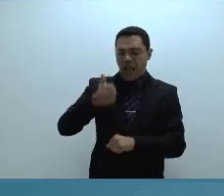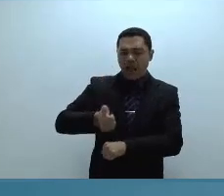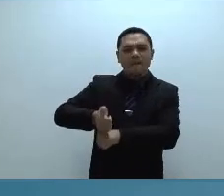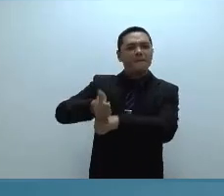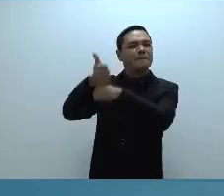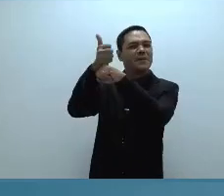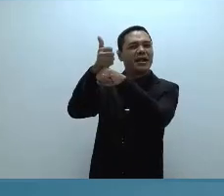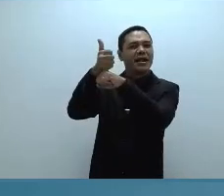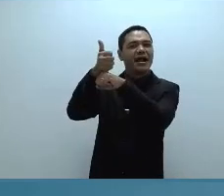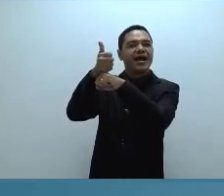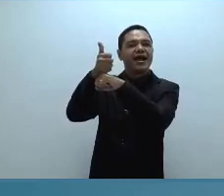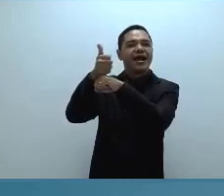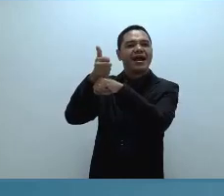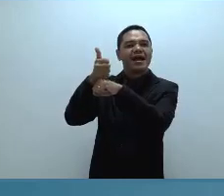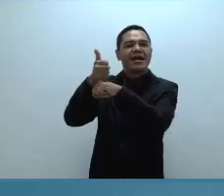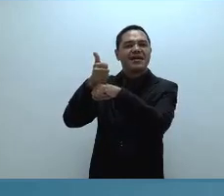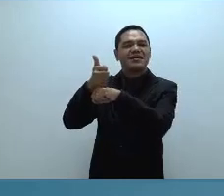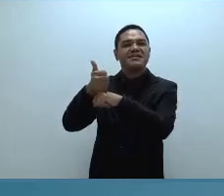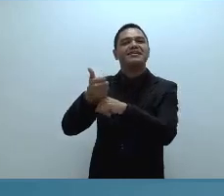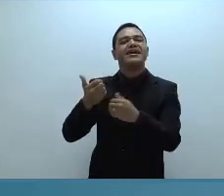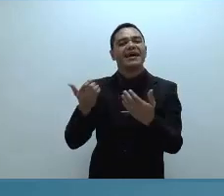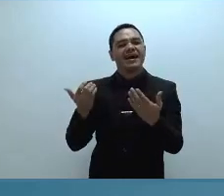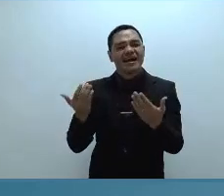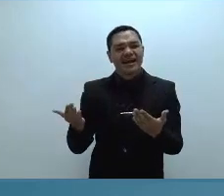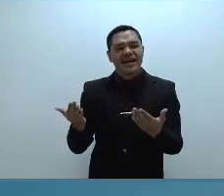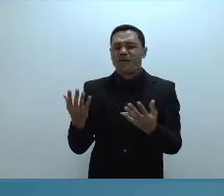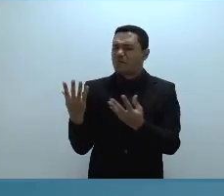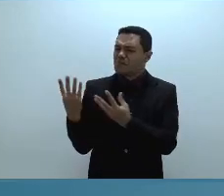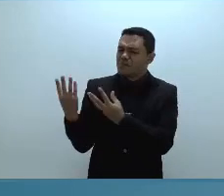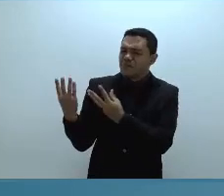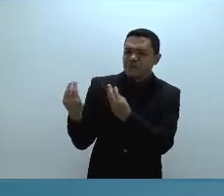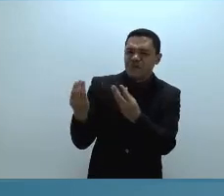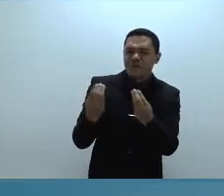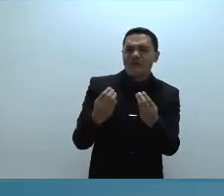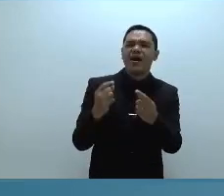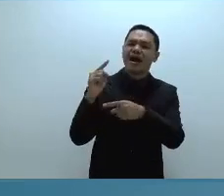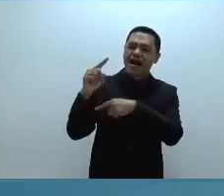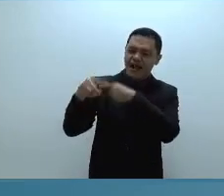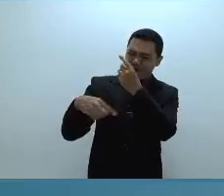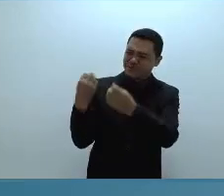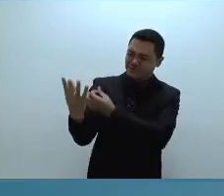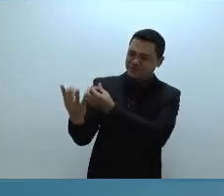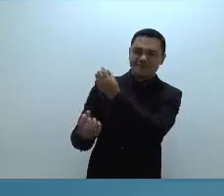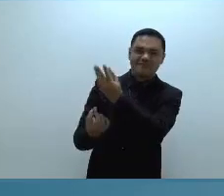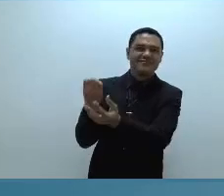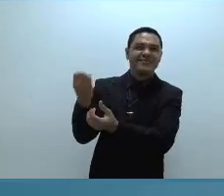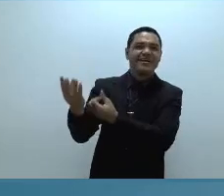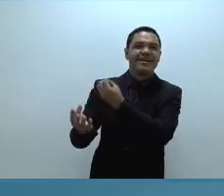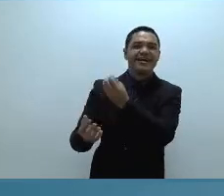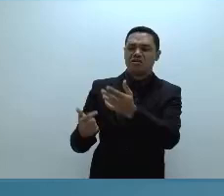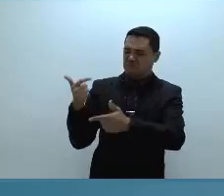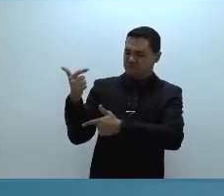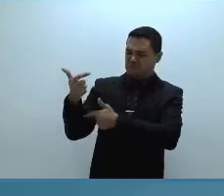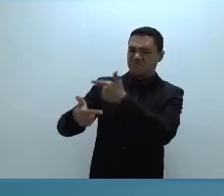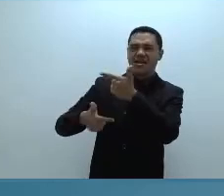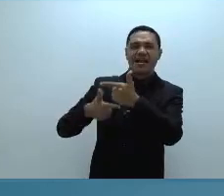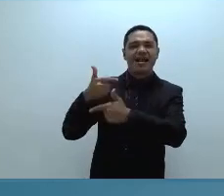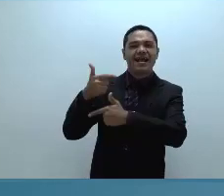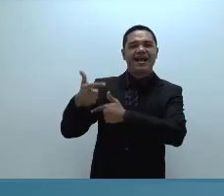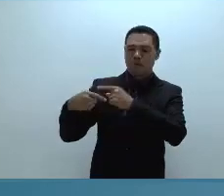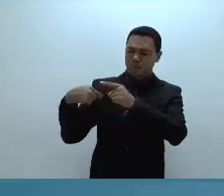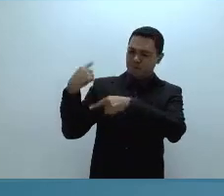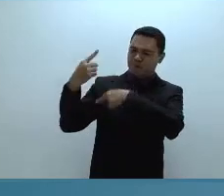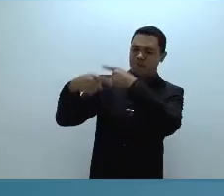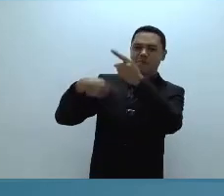premiação é uma de muitas que certamente Sua Excelência receberá pelo trabalho agora desenvolvido